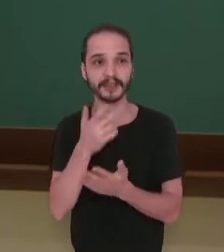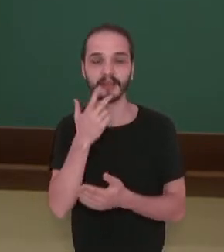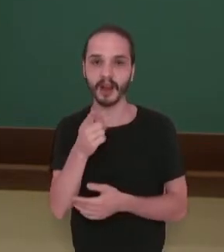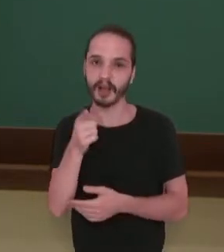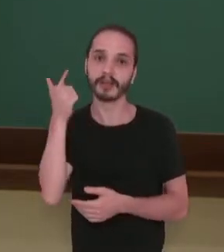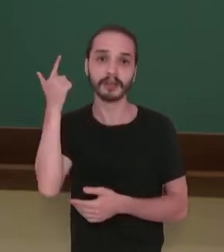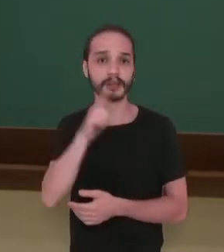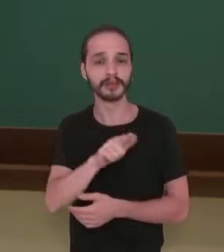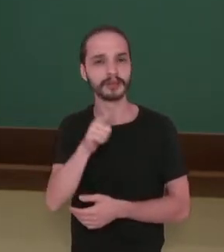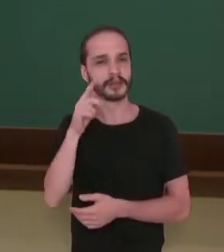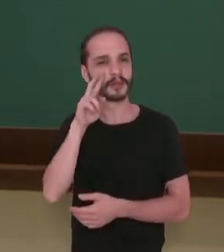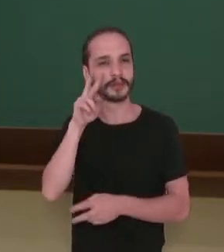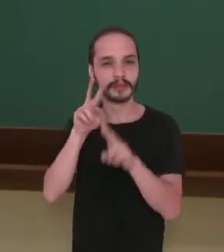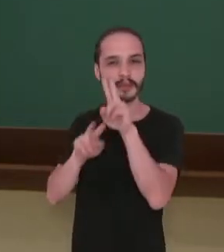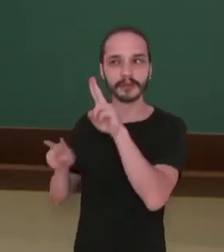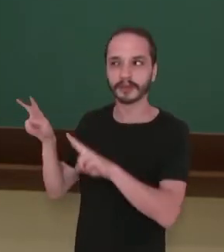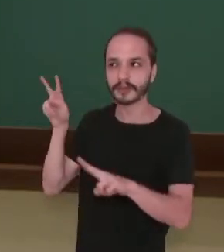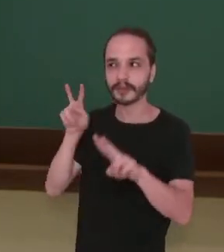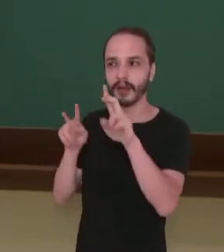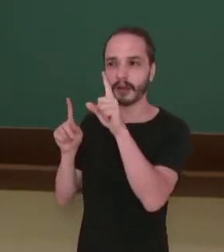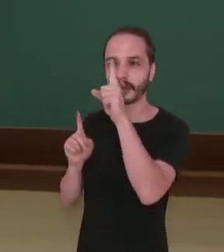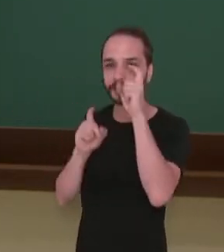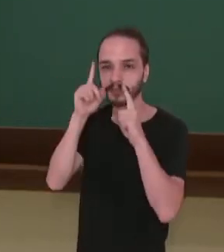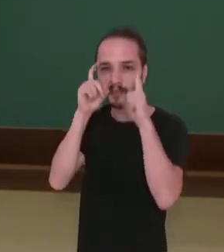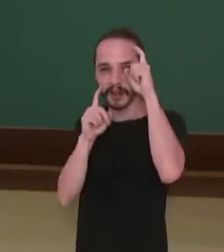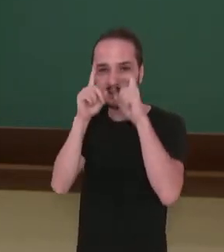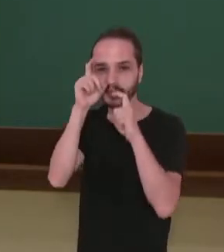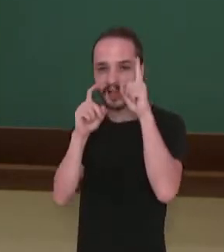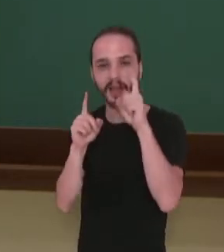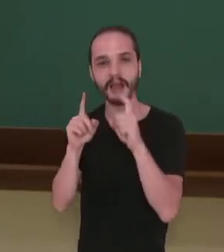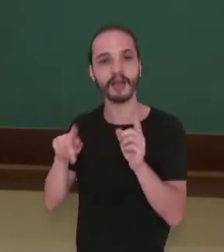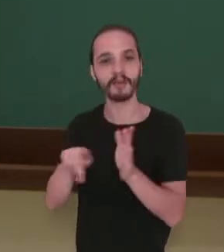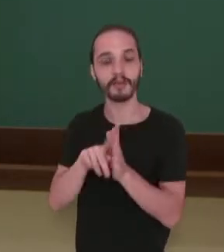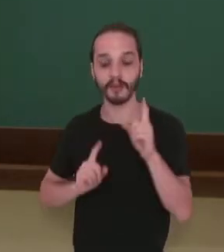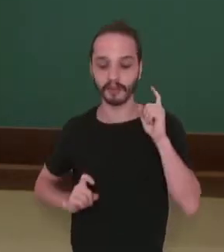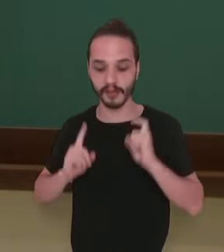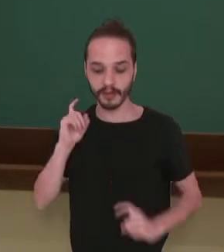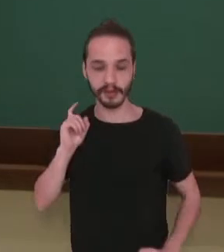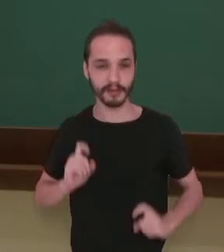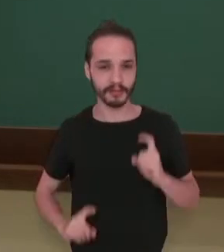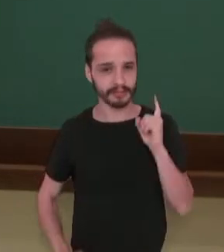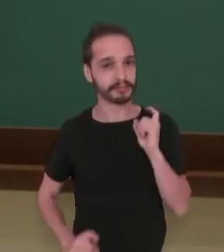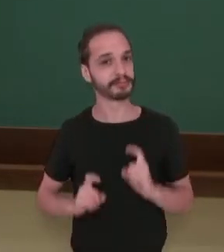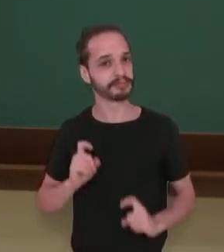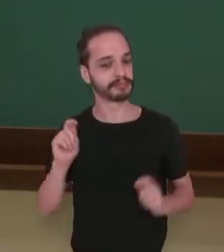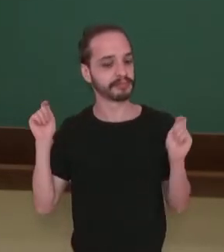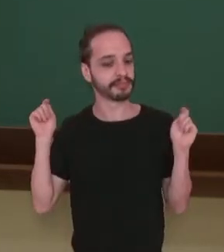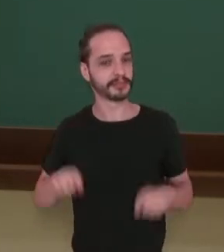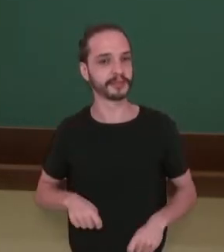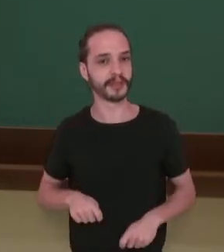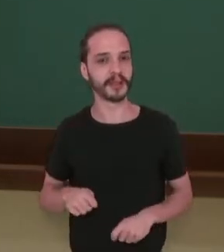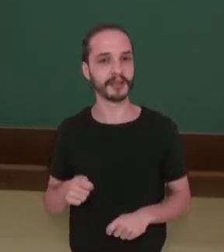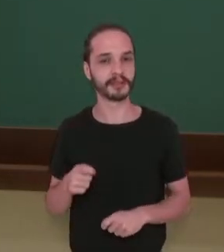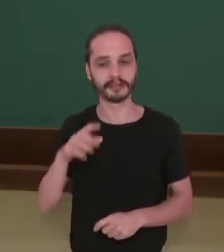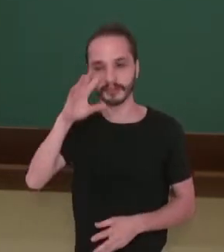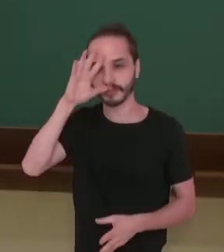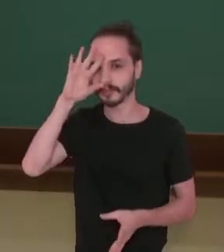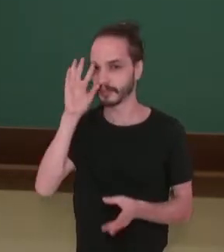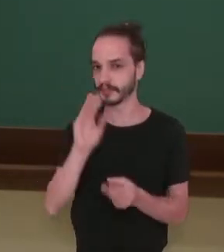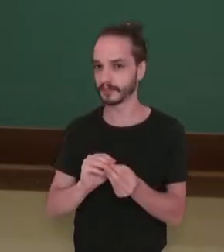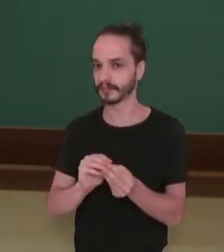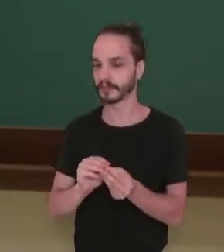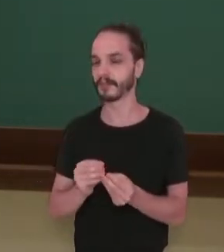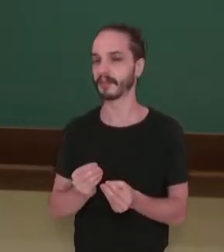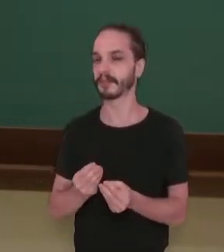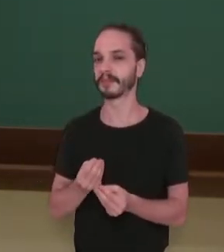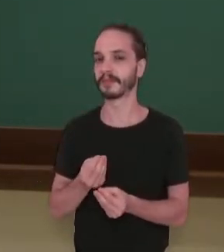Você consegue visualizar através da expressão facial, da expressão corporal, muitas coisas